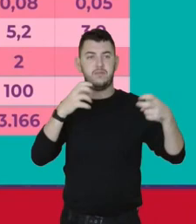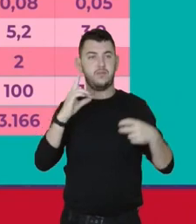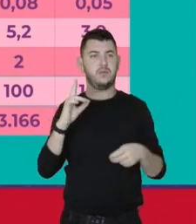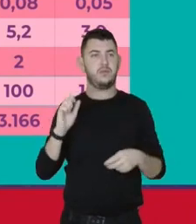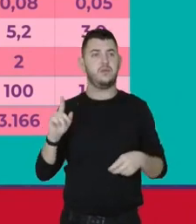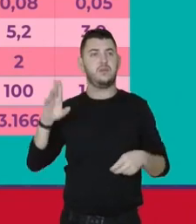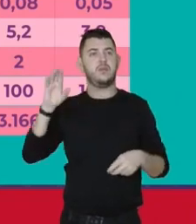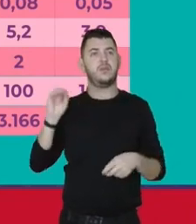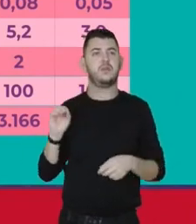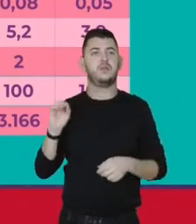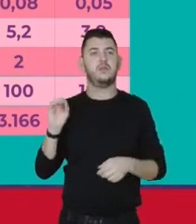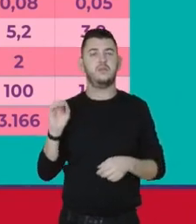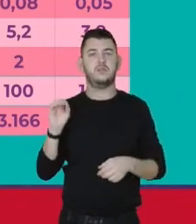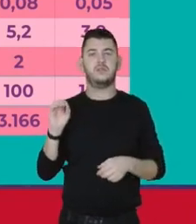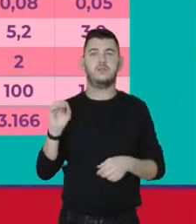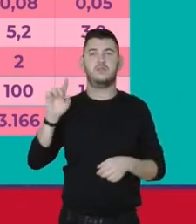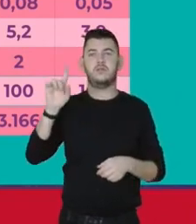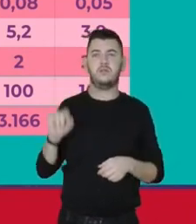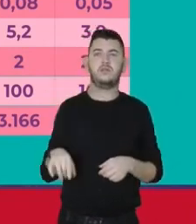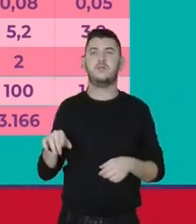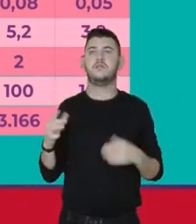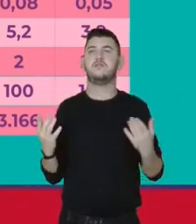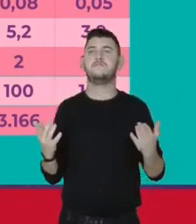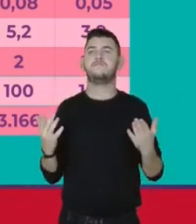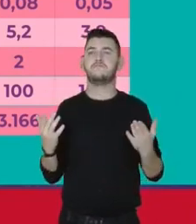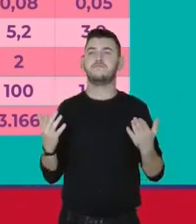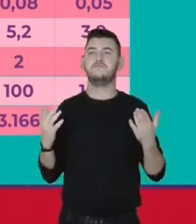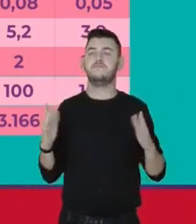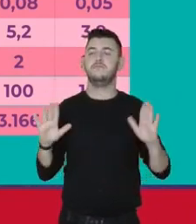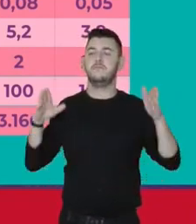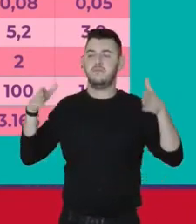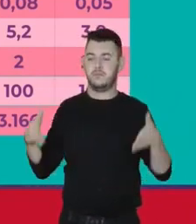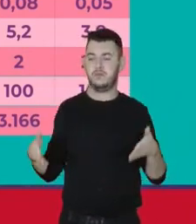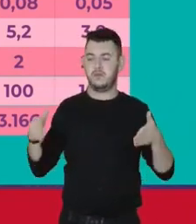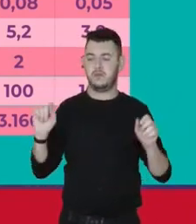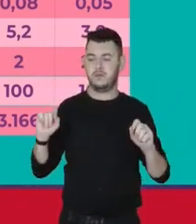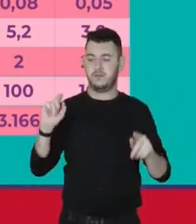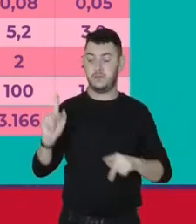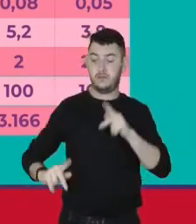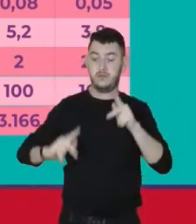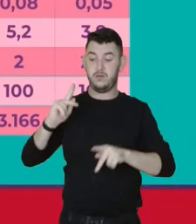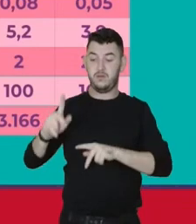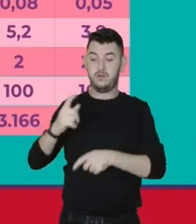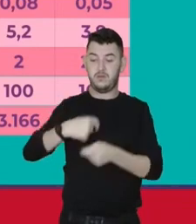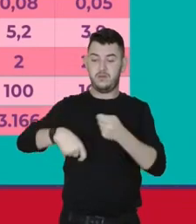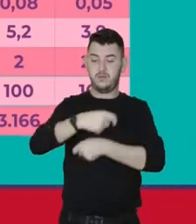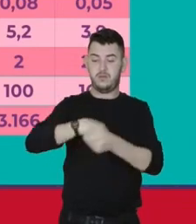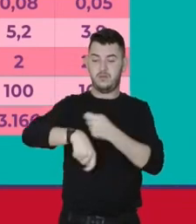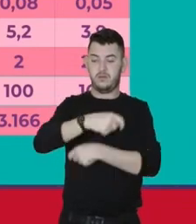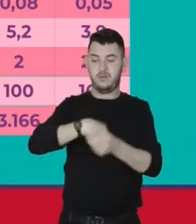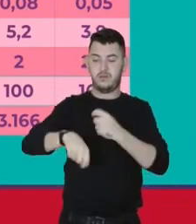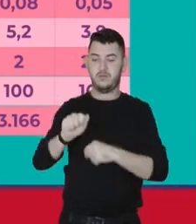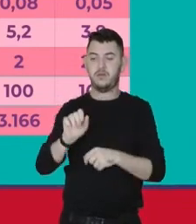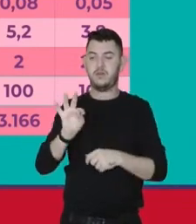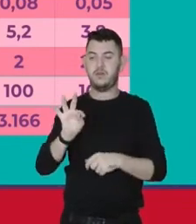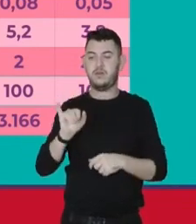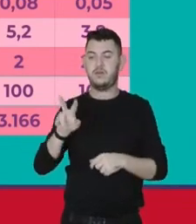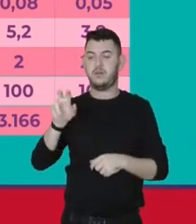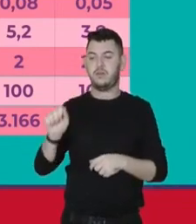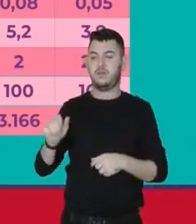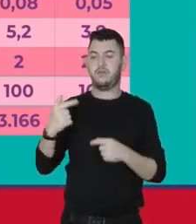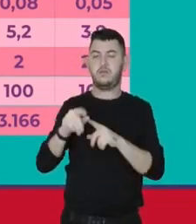em relação à participação na população economicamente ativa, na força de trabalho das